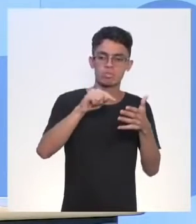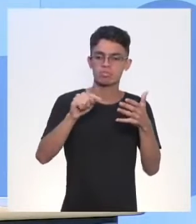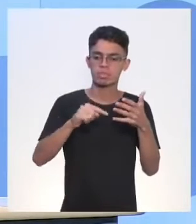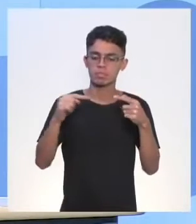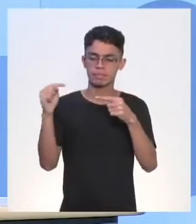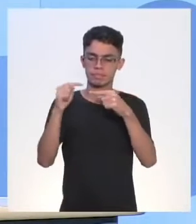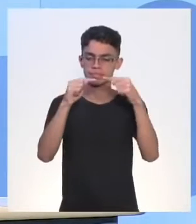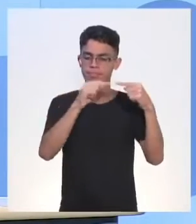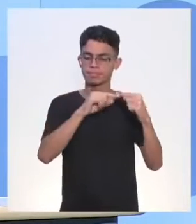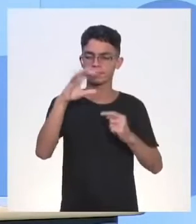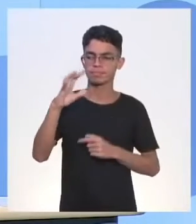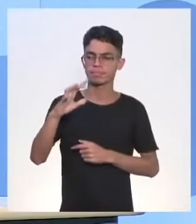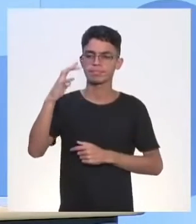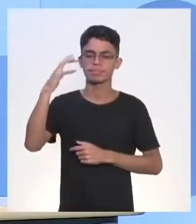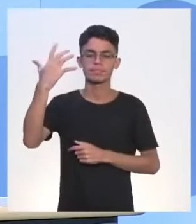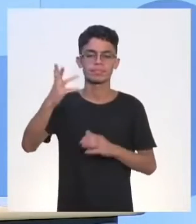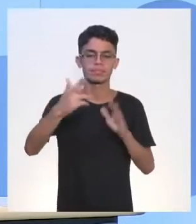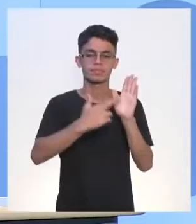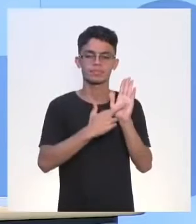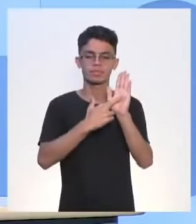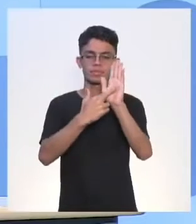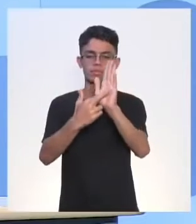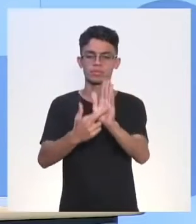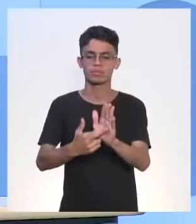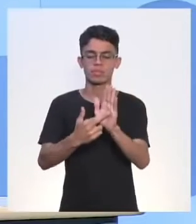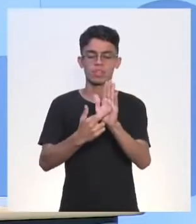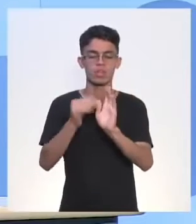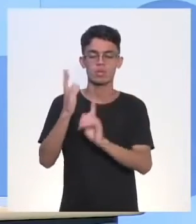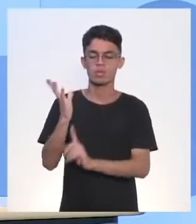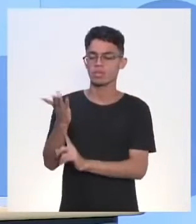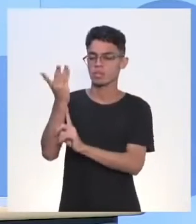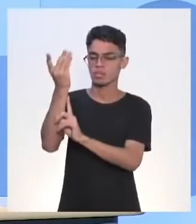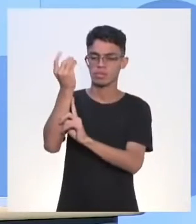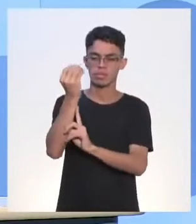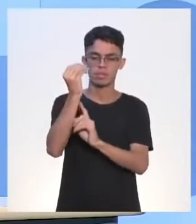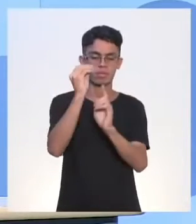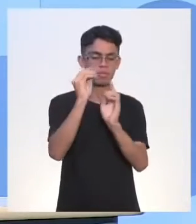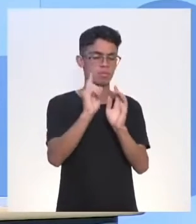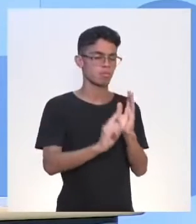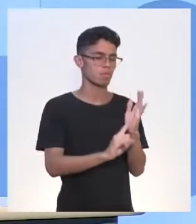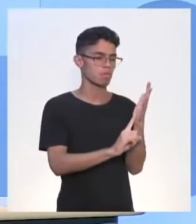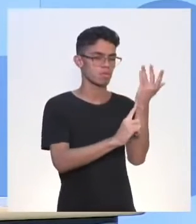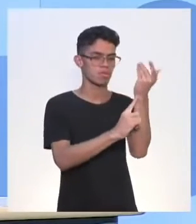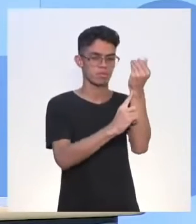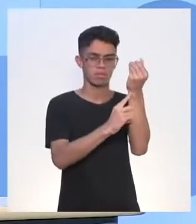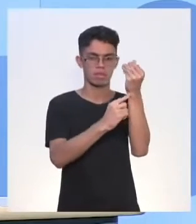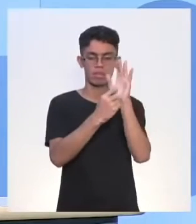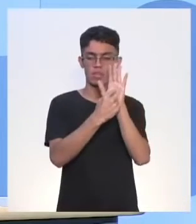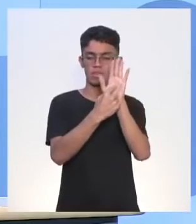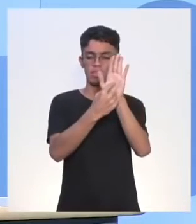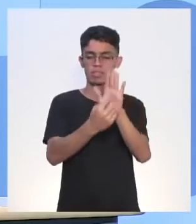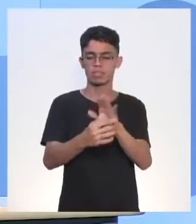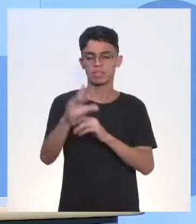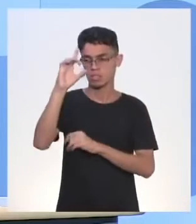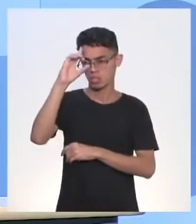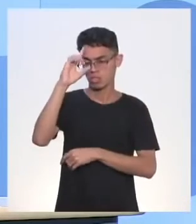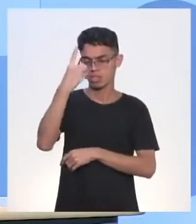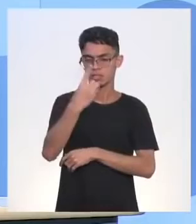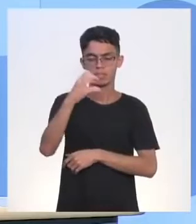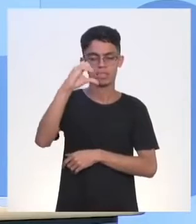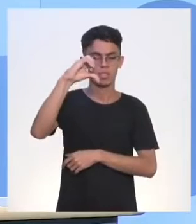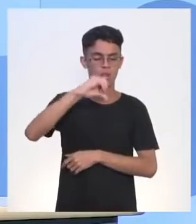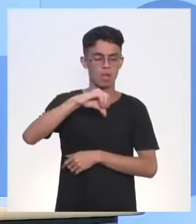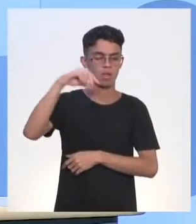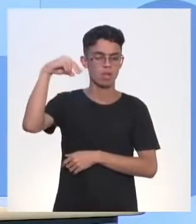essa proclamação começaram a ser representados pelas obras de arte, né? Já se sabe que no dia 19 de novembro